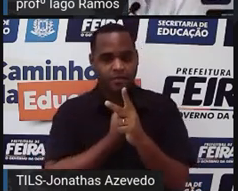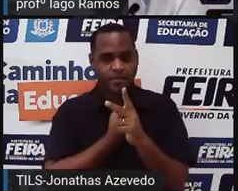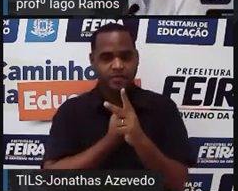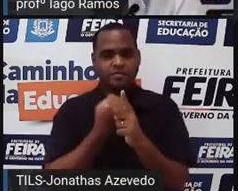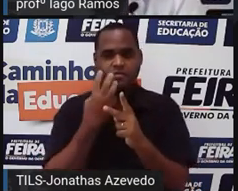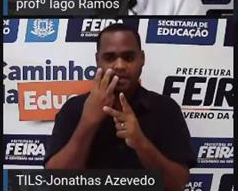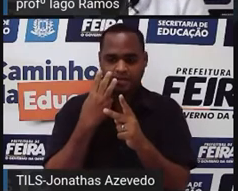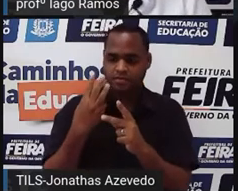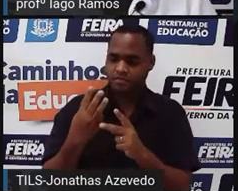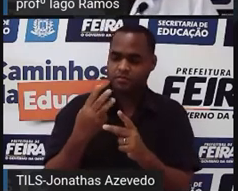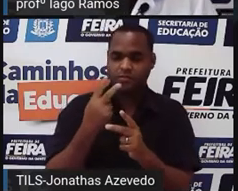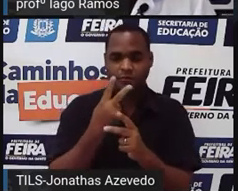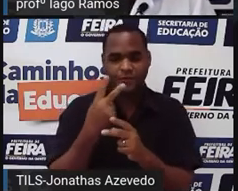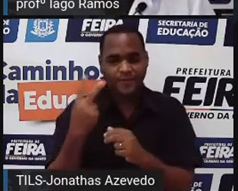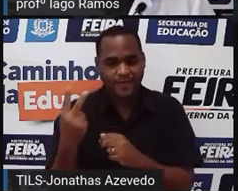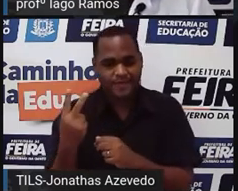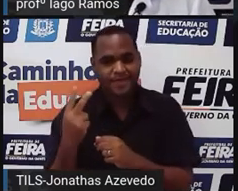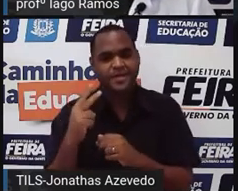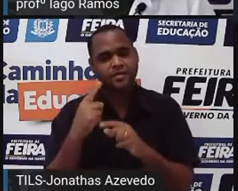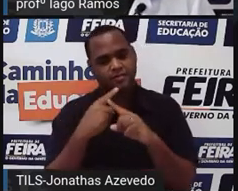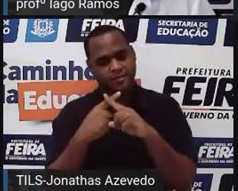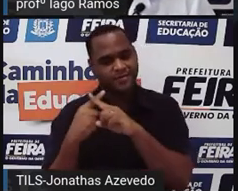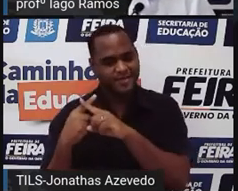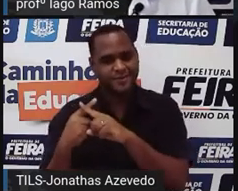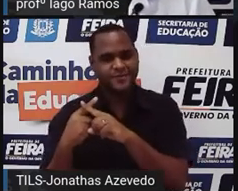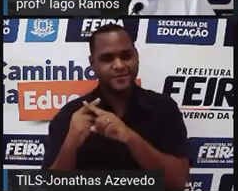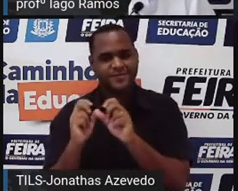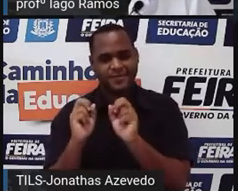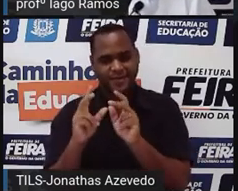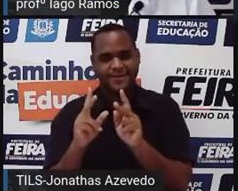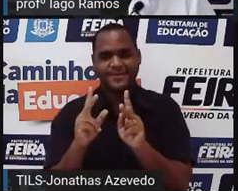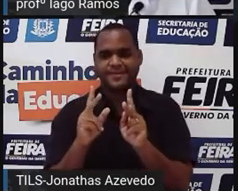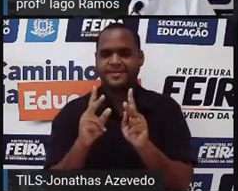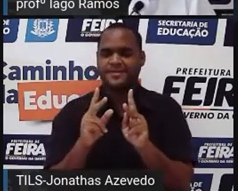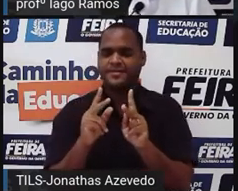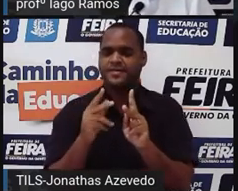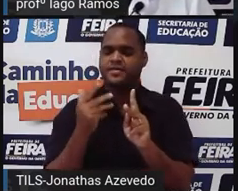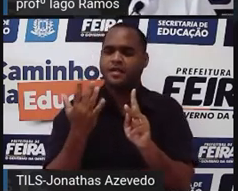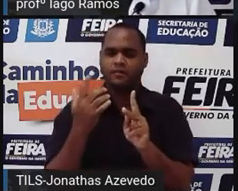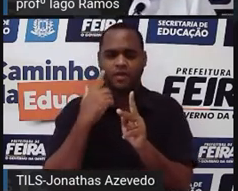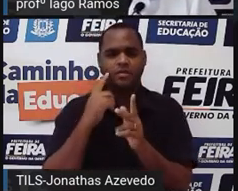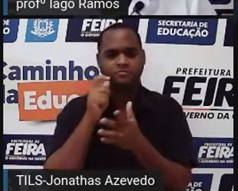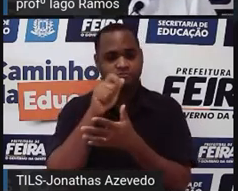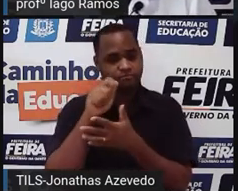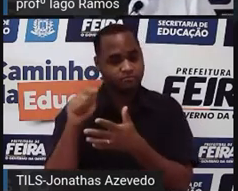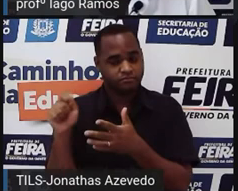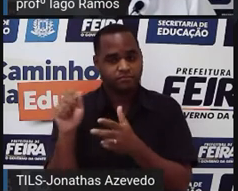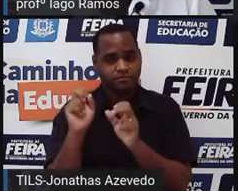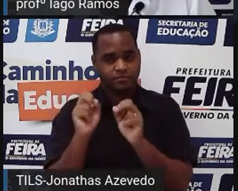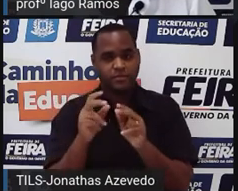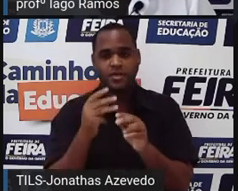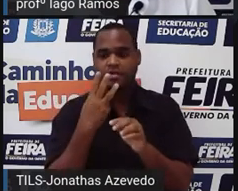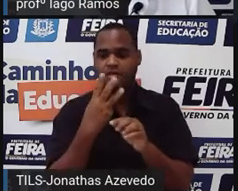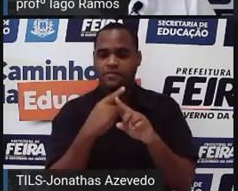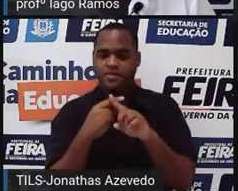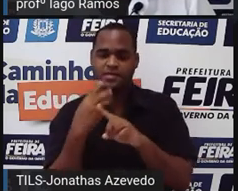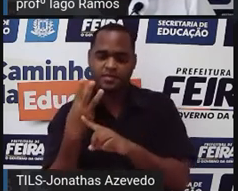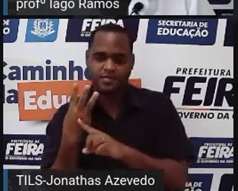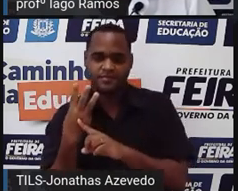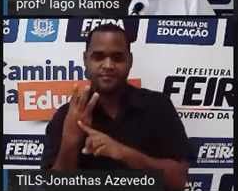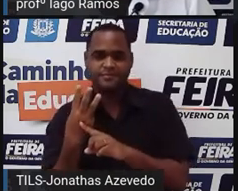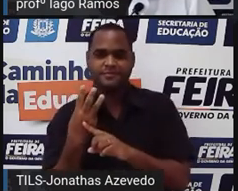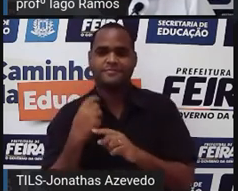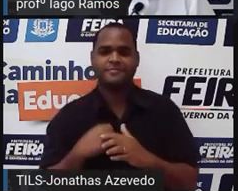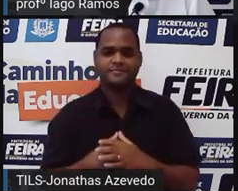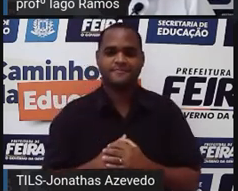duas vezes e faz uma multiplicação, tá bom? Então a gente vai escrever ali, ó, 3 vezes 3.